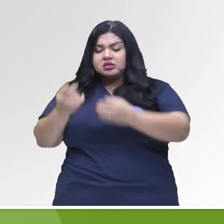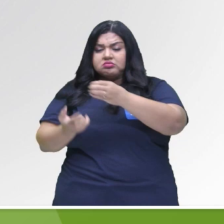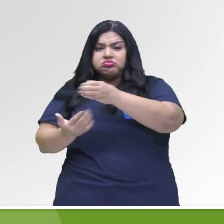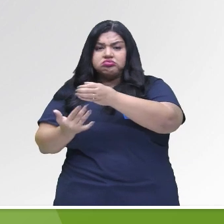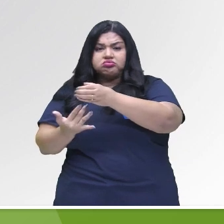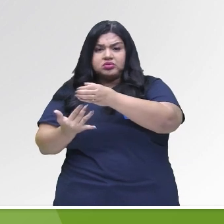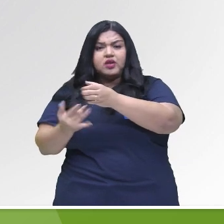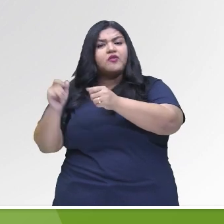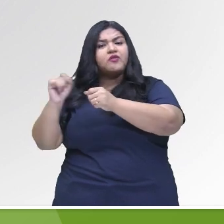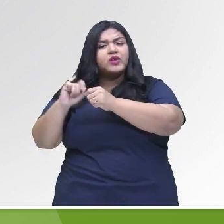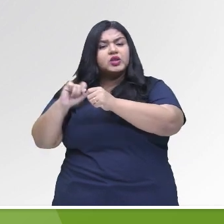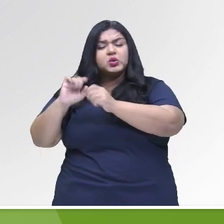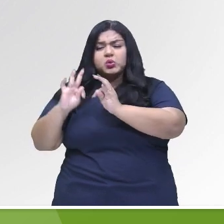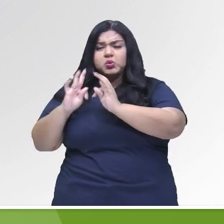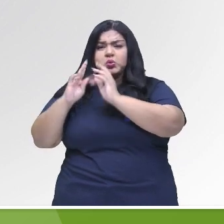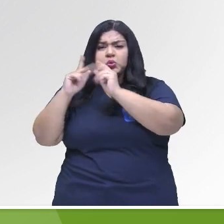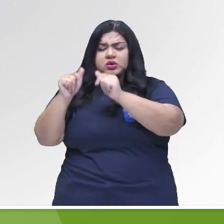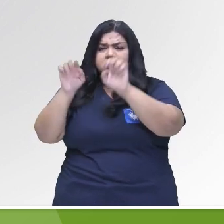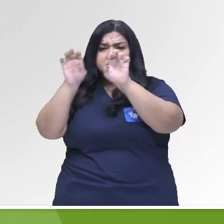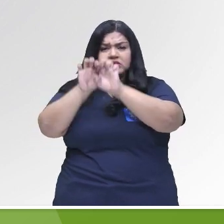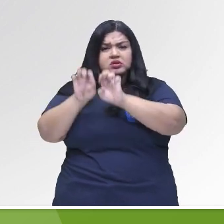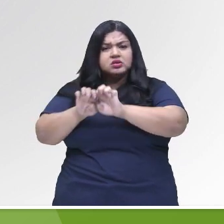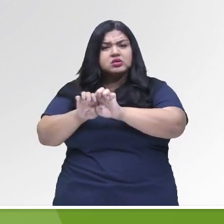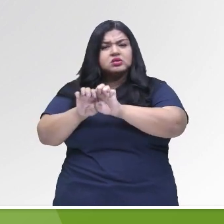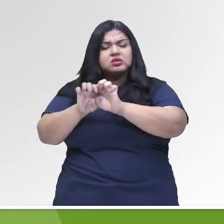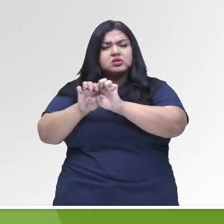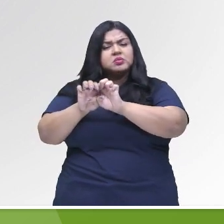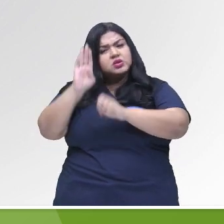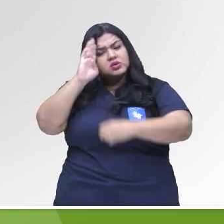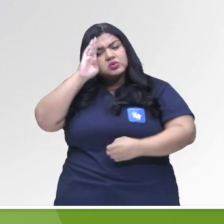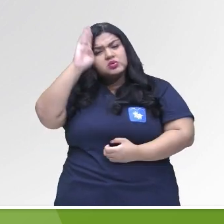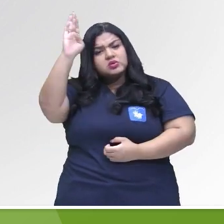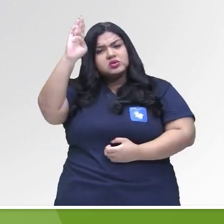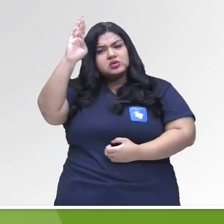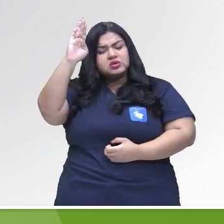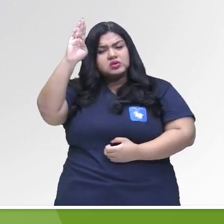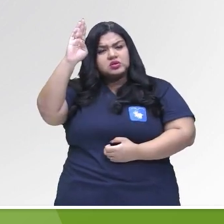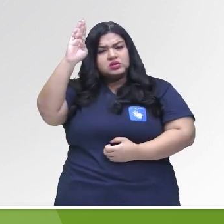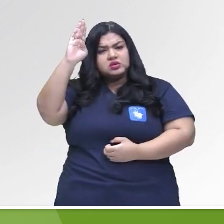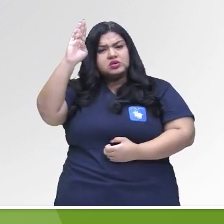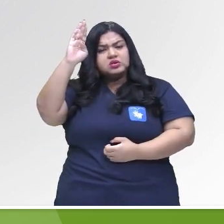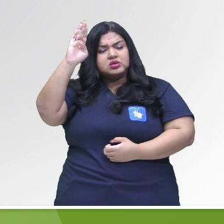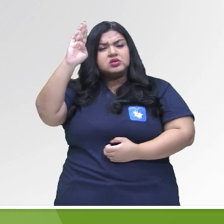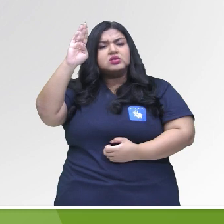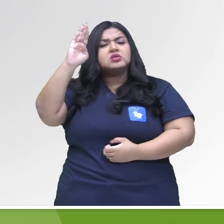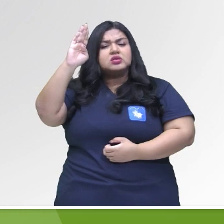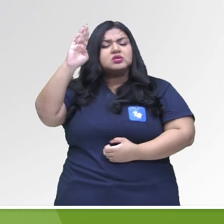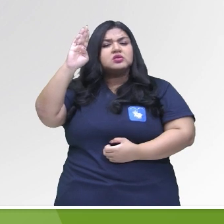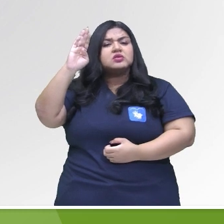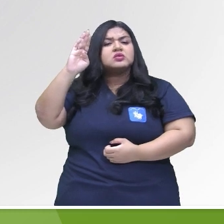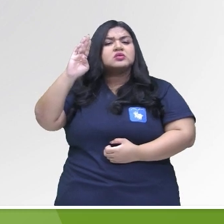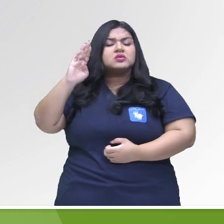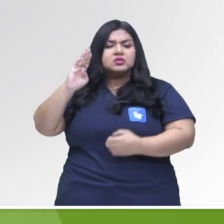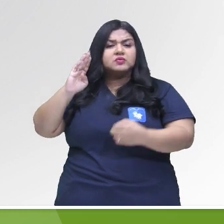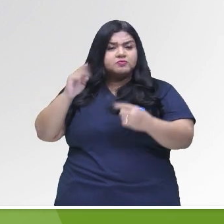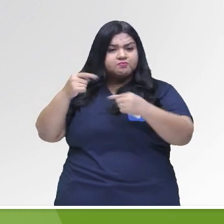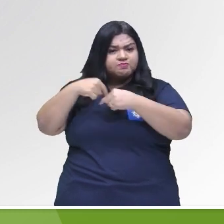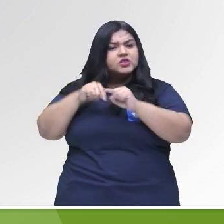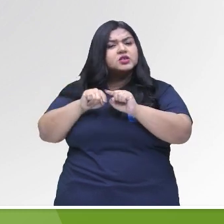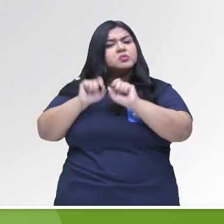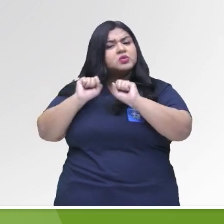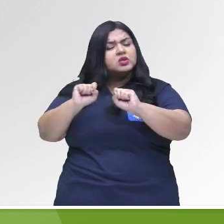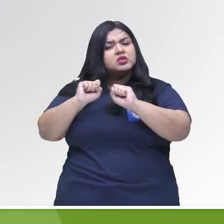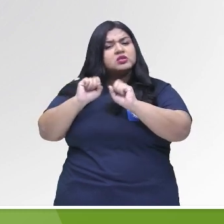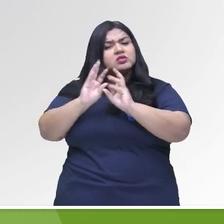aquecimento faz com que todas essas estruturas, principalmente as rearticulações, que são as cruzadas, elas